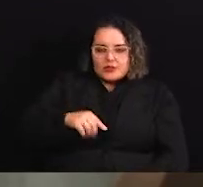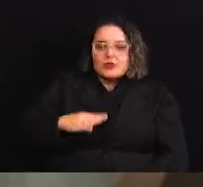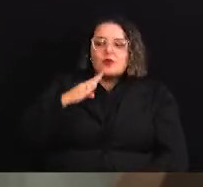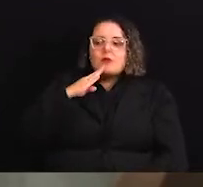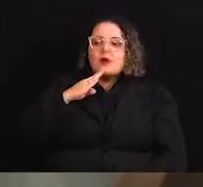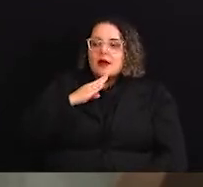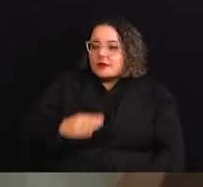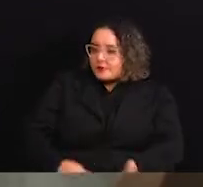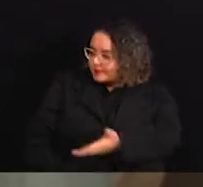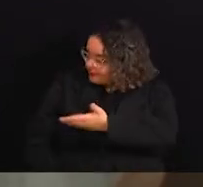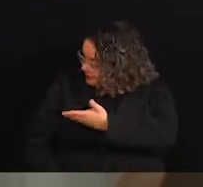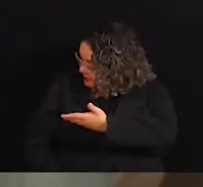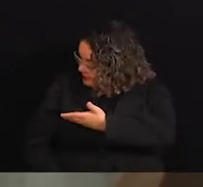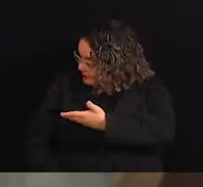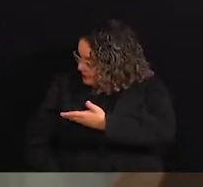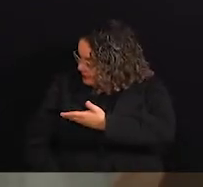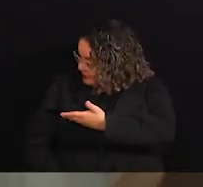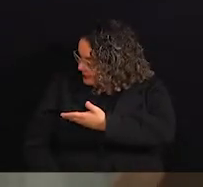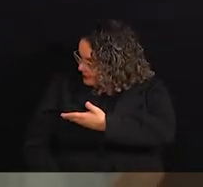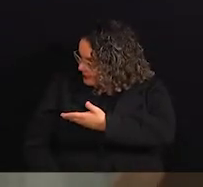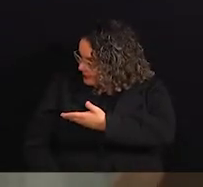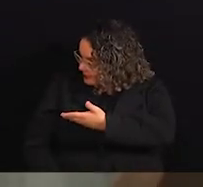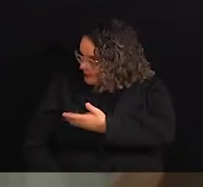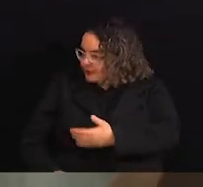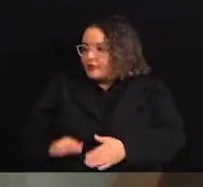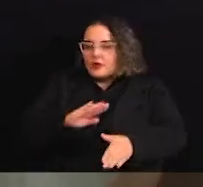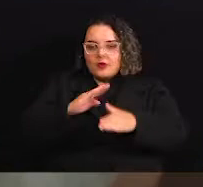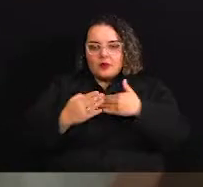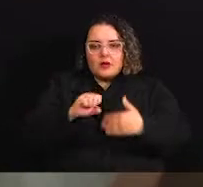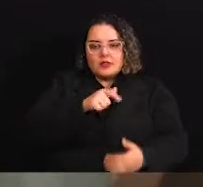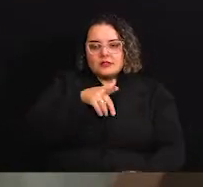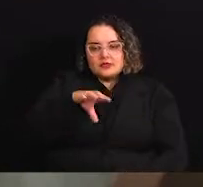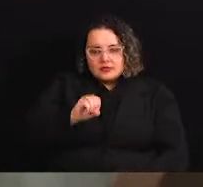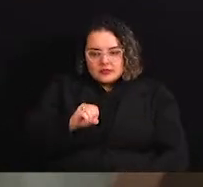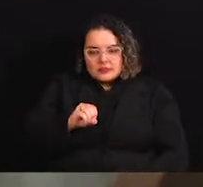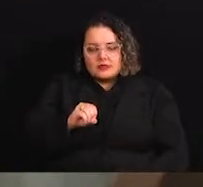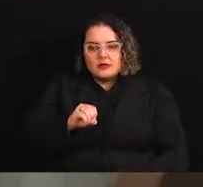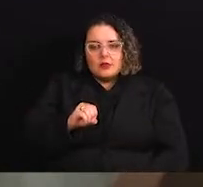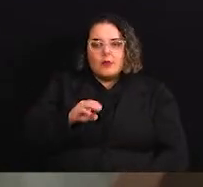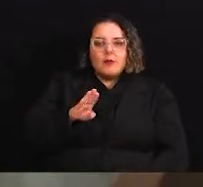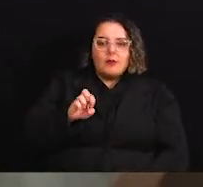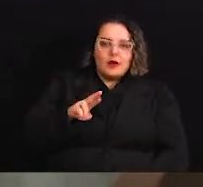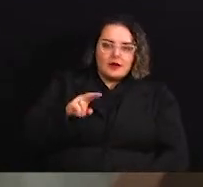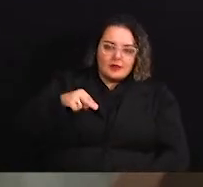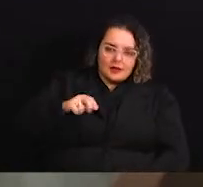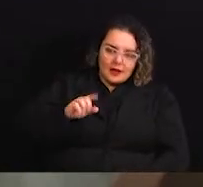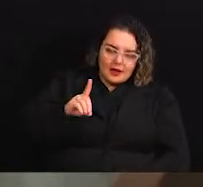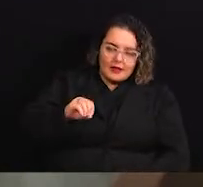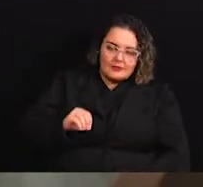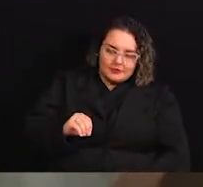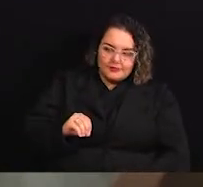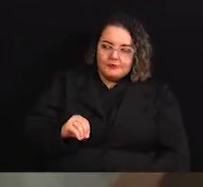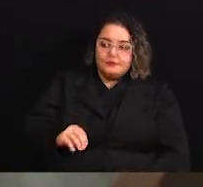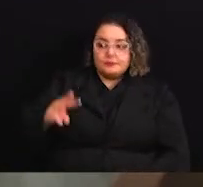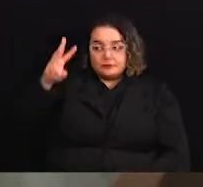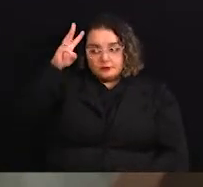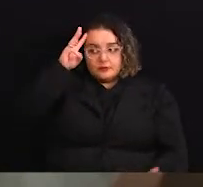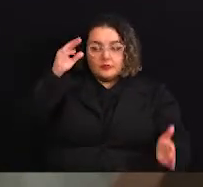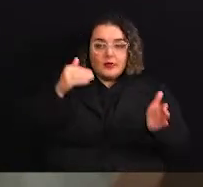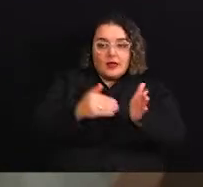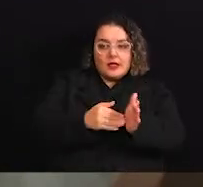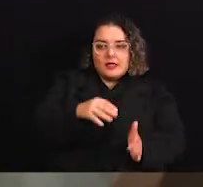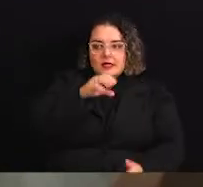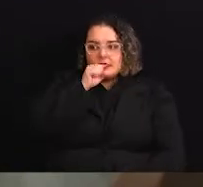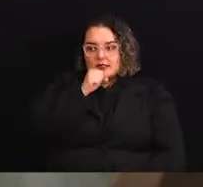até o bar, aqui no bar do Fumagalli. Fica no São Bernardo, na rua Dr. Francisco Pompeu, 482. A gente abre de terça